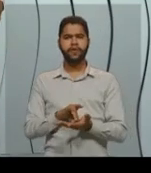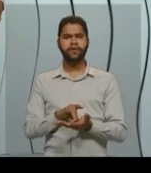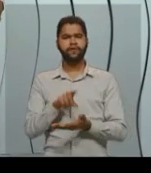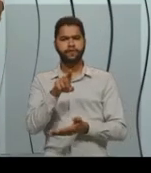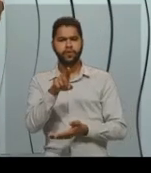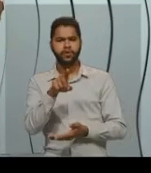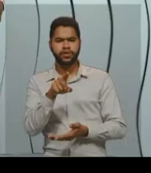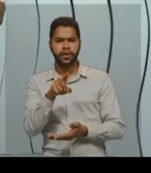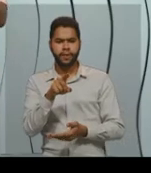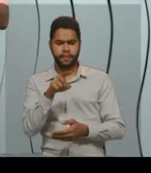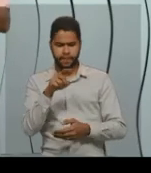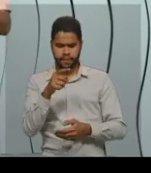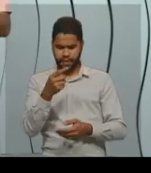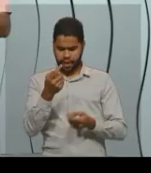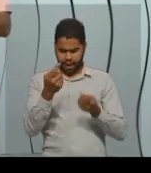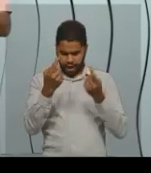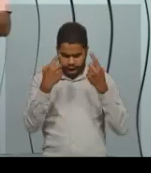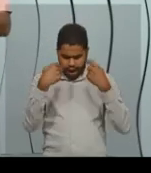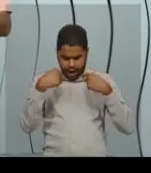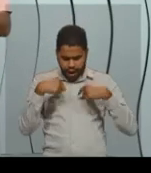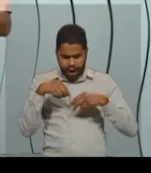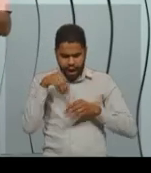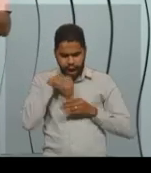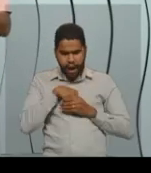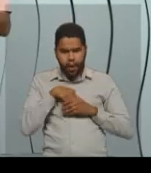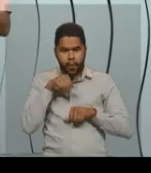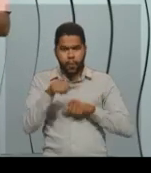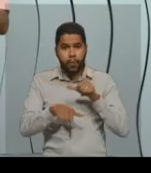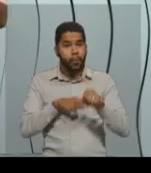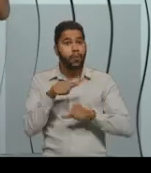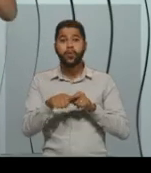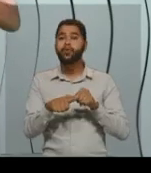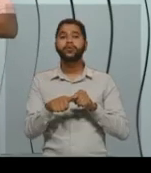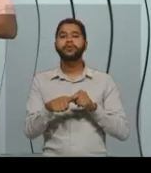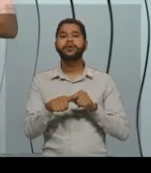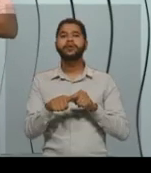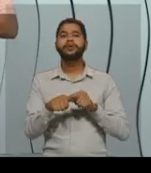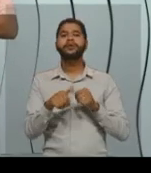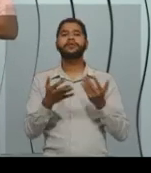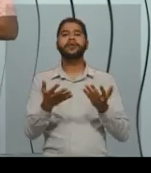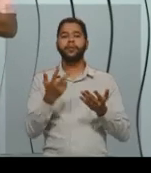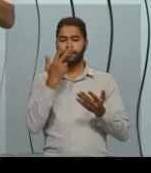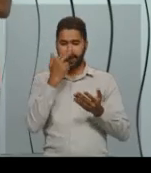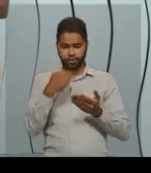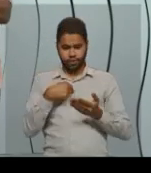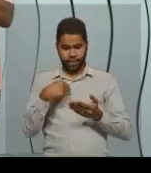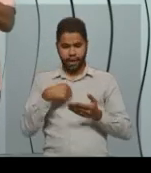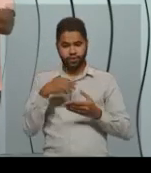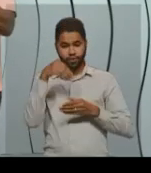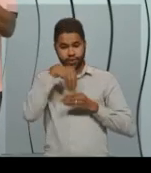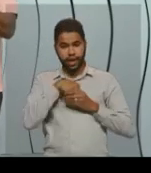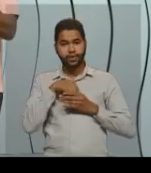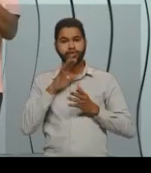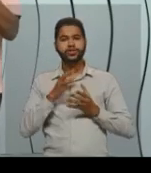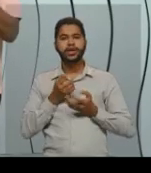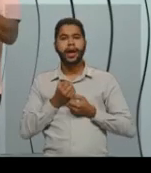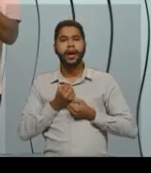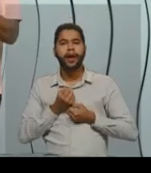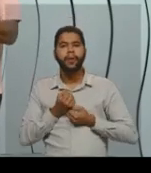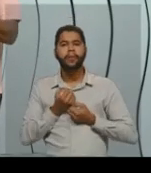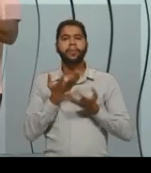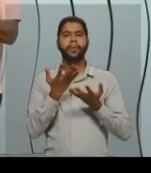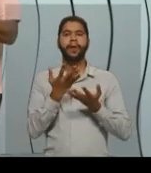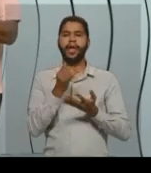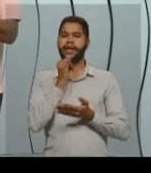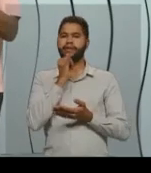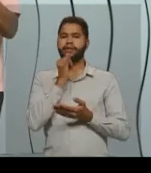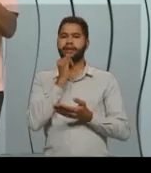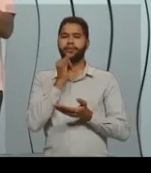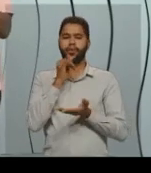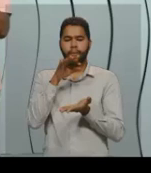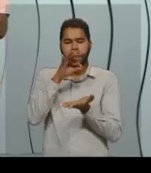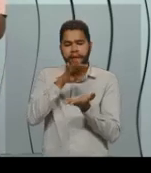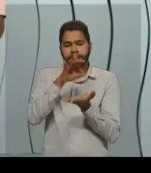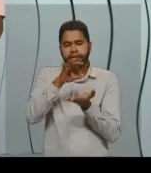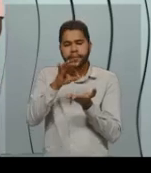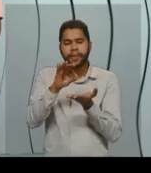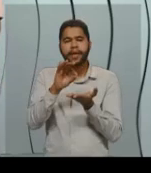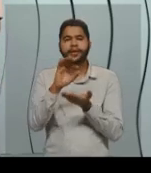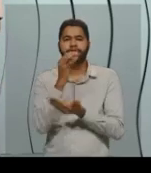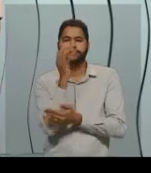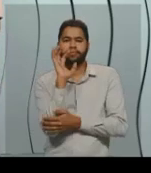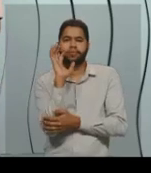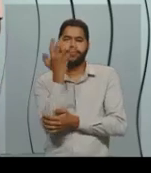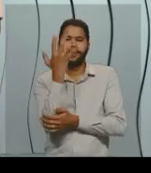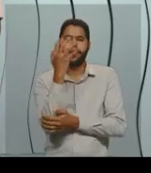quem você é. Você se transformou naquilo que já existia em você. Pensa numa semente de ipê amarelo. Essa semente de